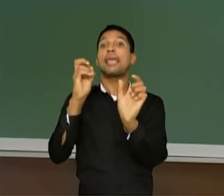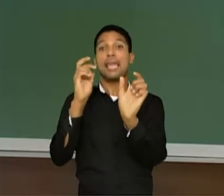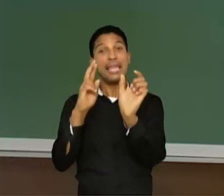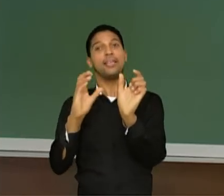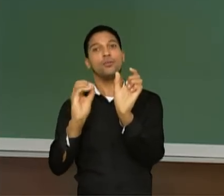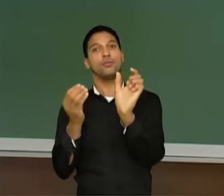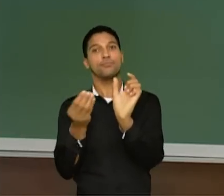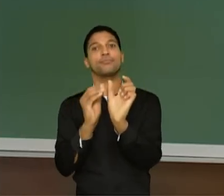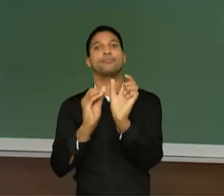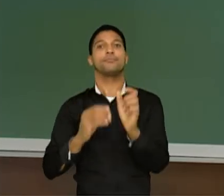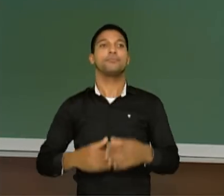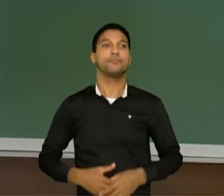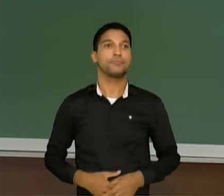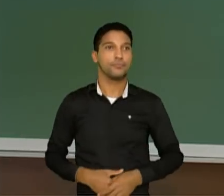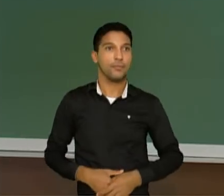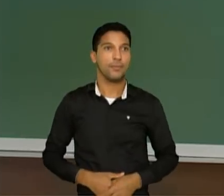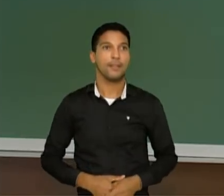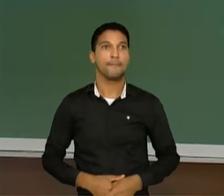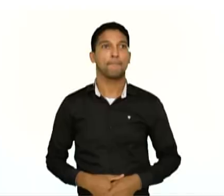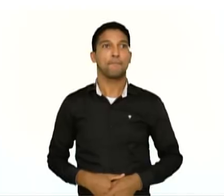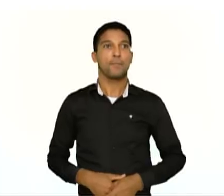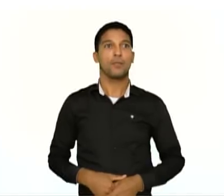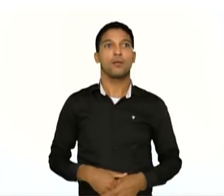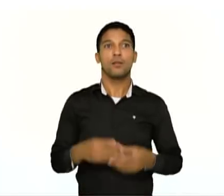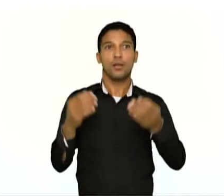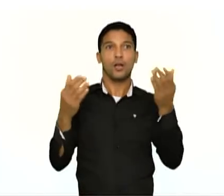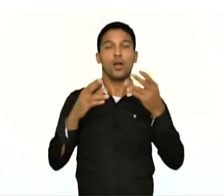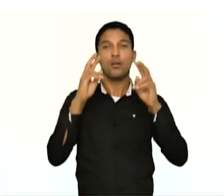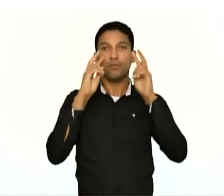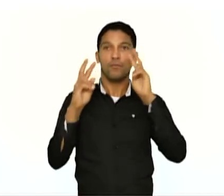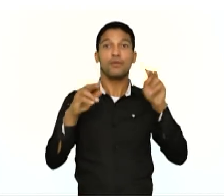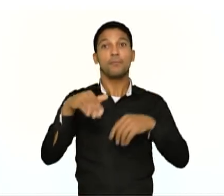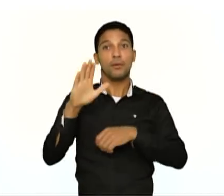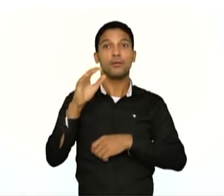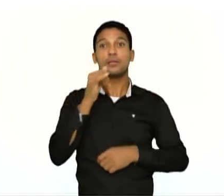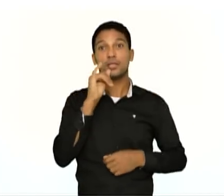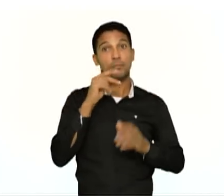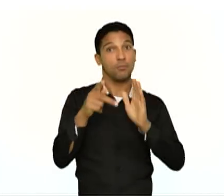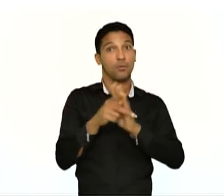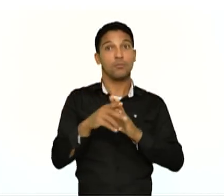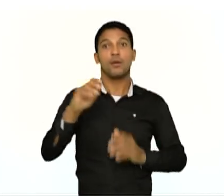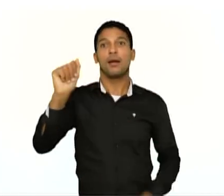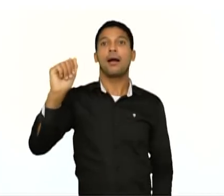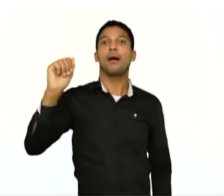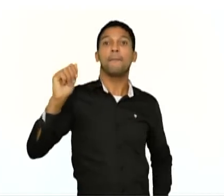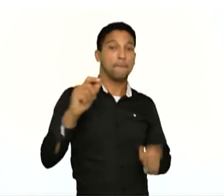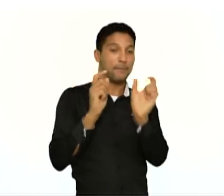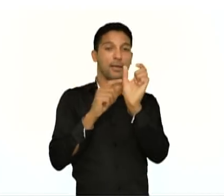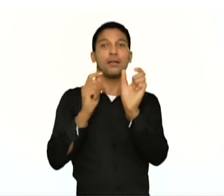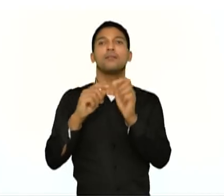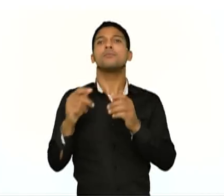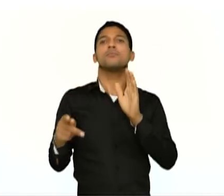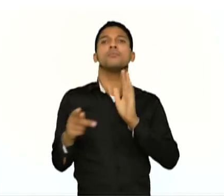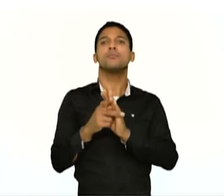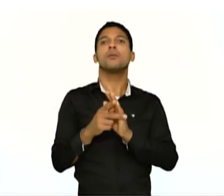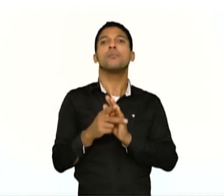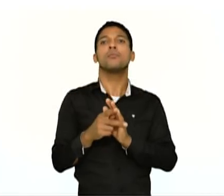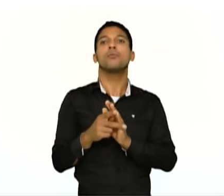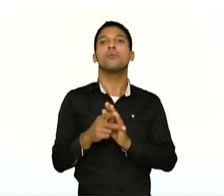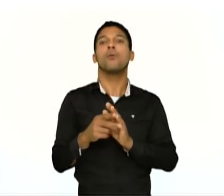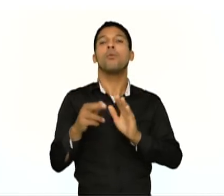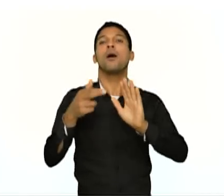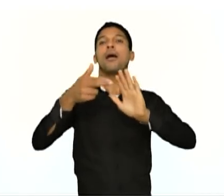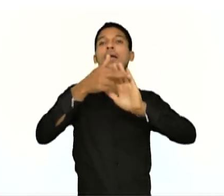aglutinação e justaposição, como já conversamos, né? E agora vamos ver mais exemplos. Observem aqui. Por aglutinação, então, a palavra